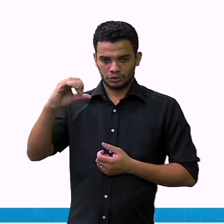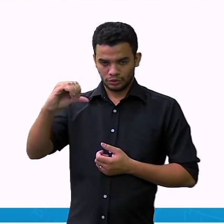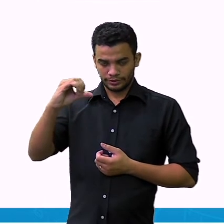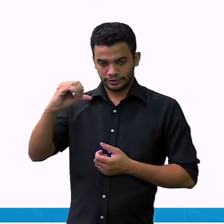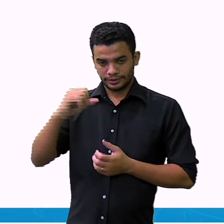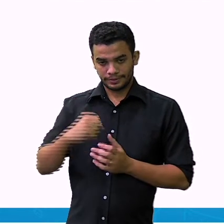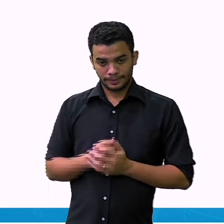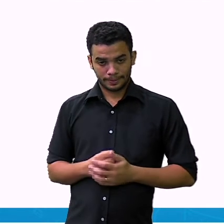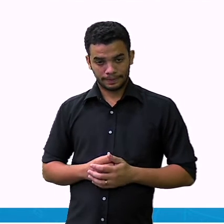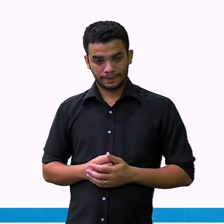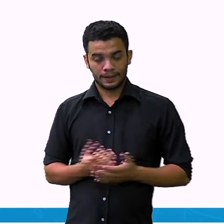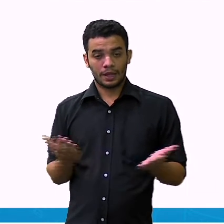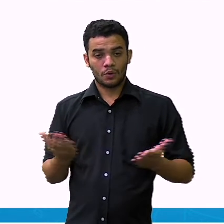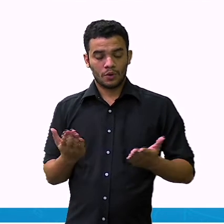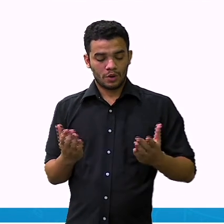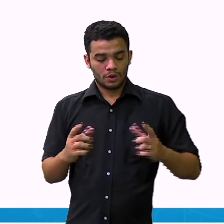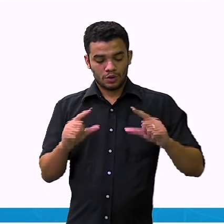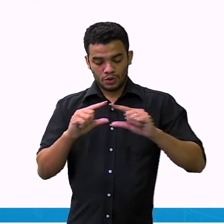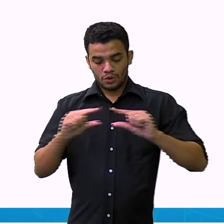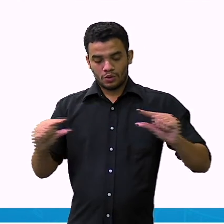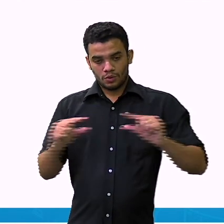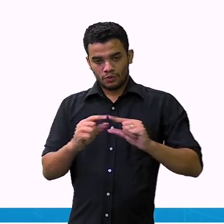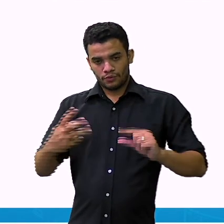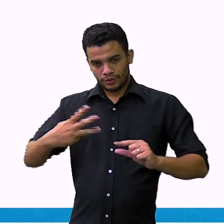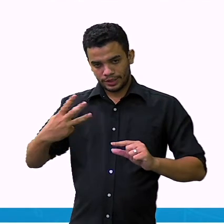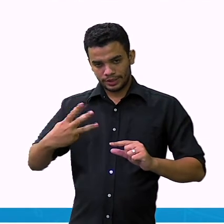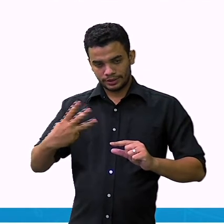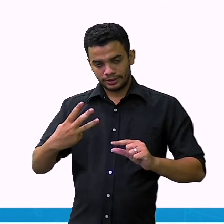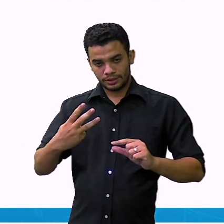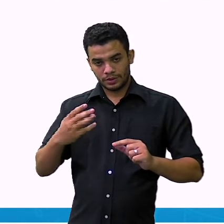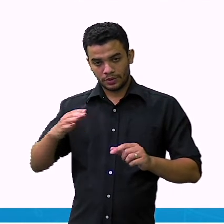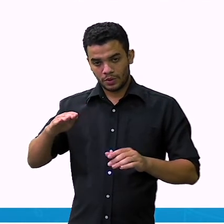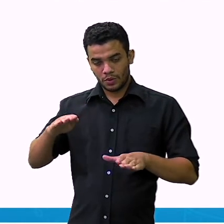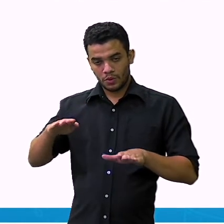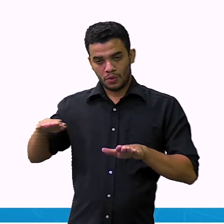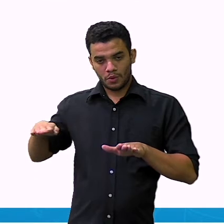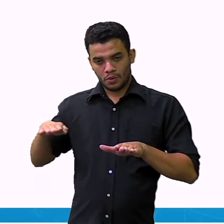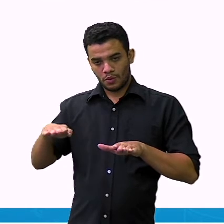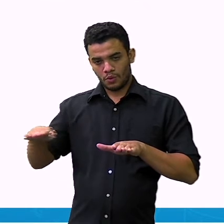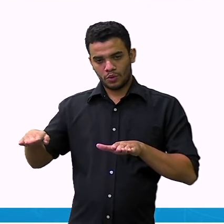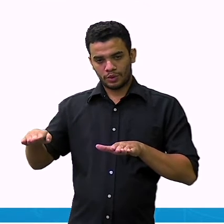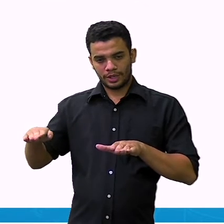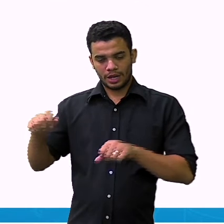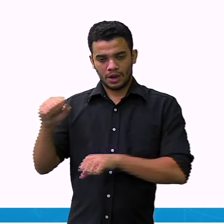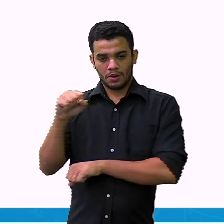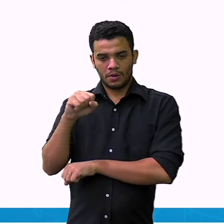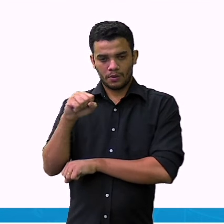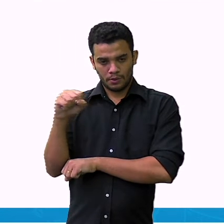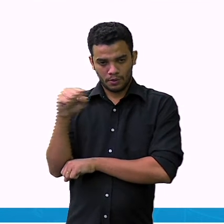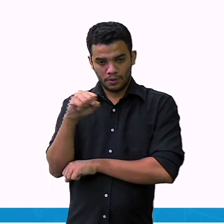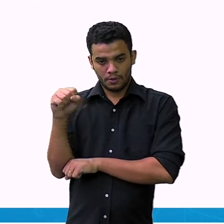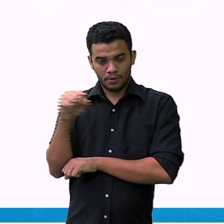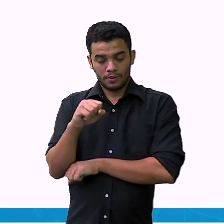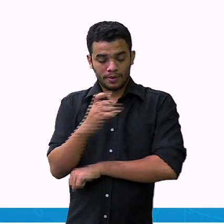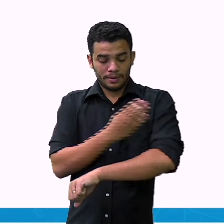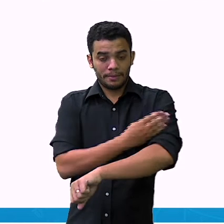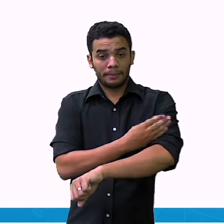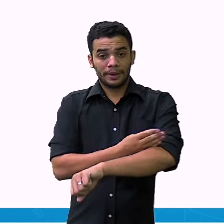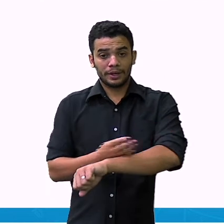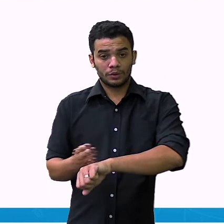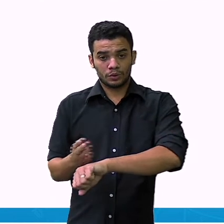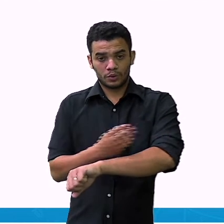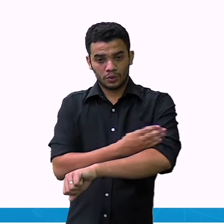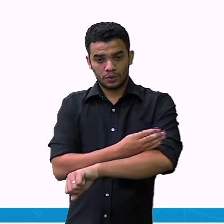Já na nossa terceira linha, nós temos a cor, nós temos a quantidade, mas não tem a contagem, mas não tem